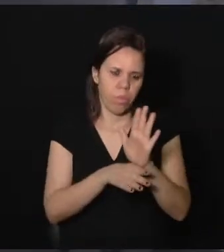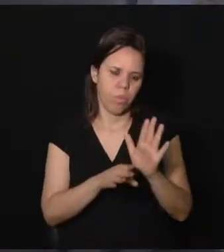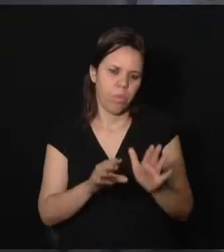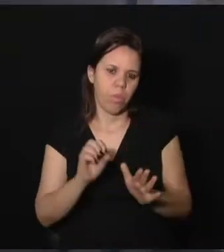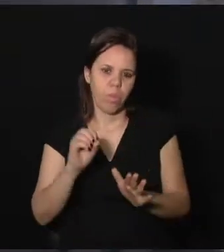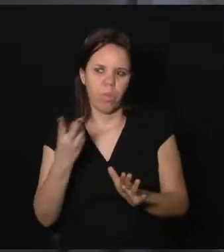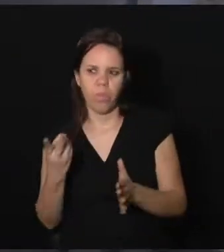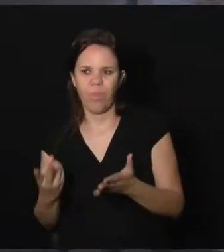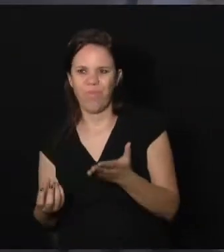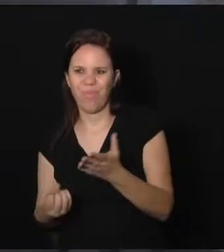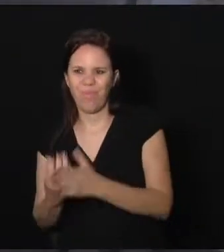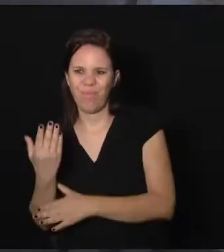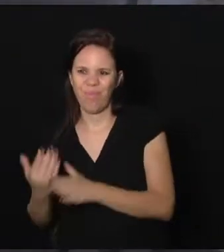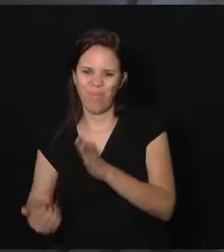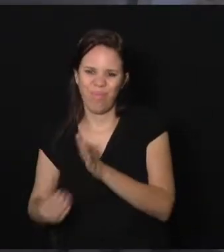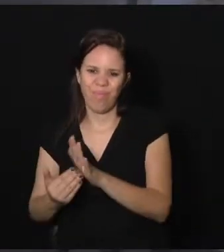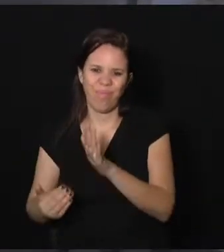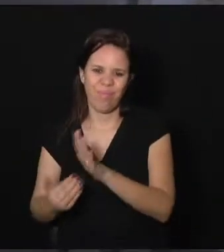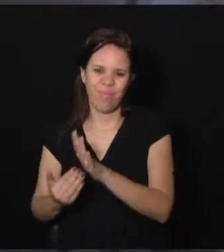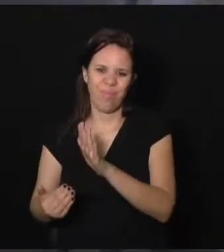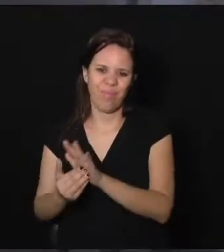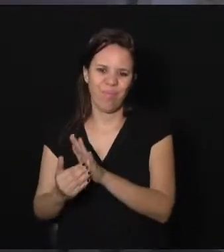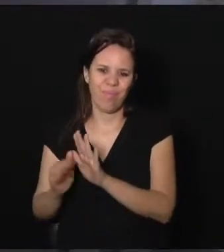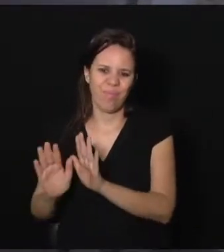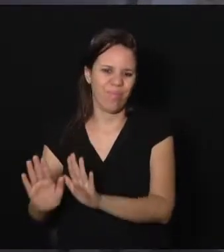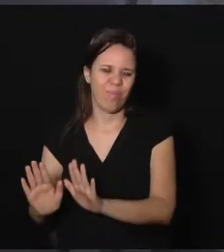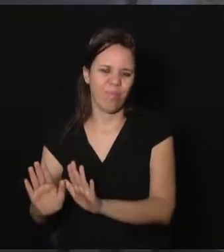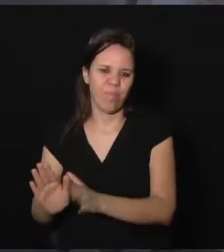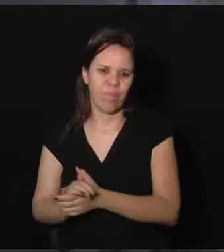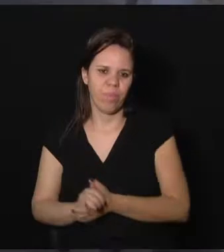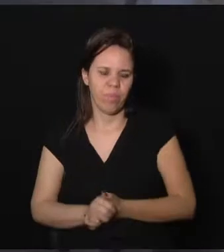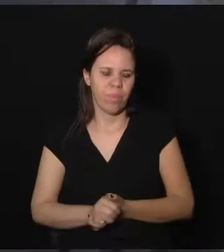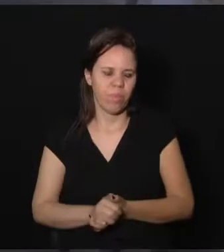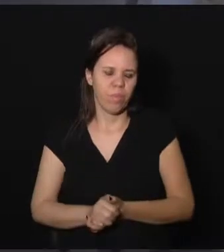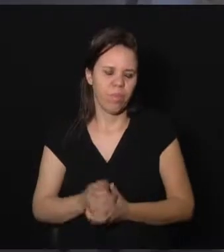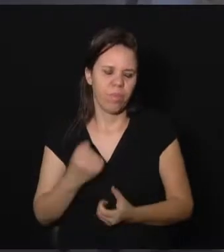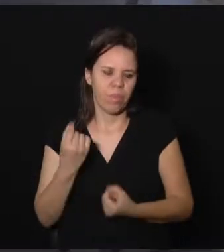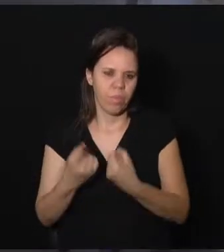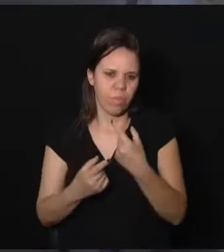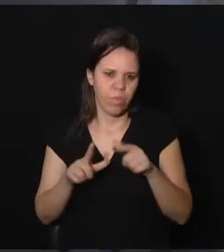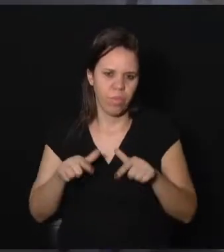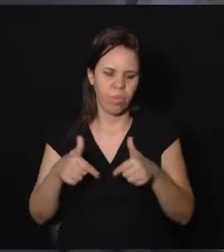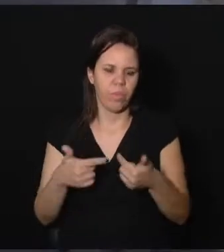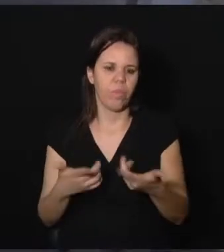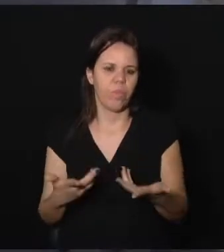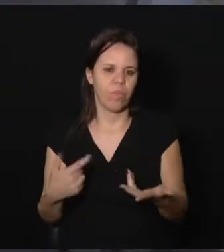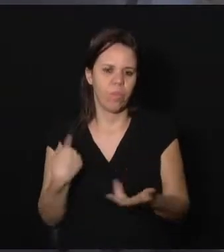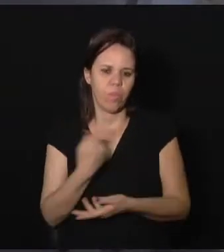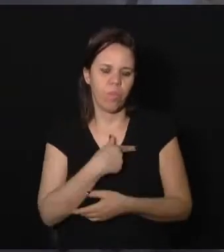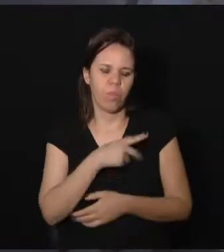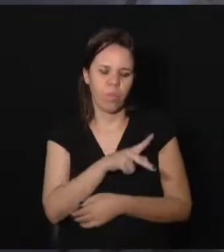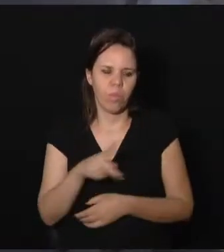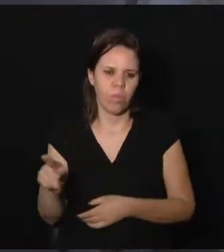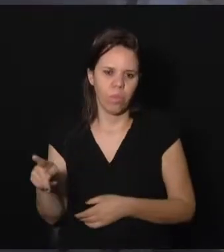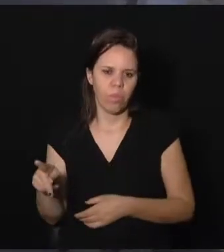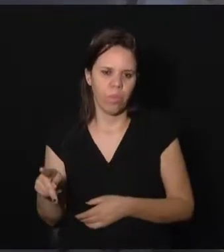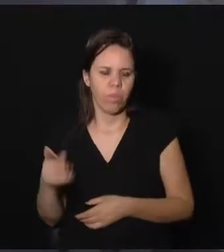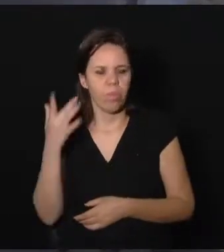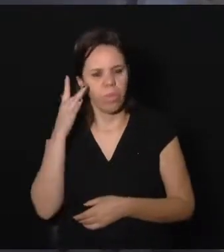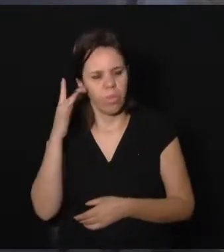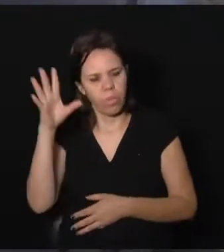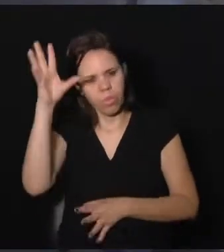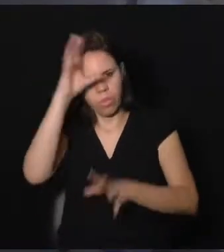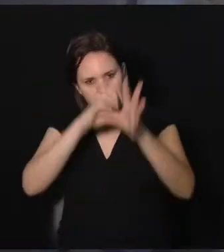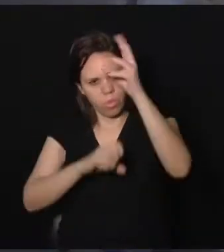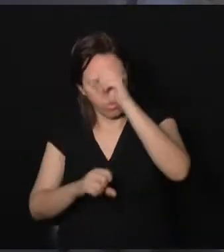ou criar algumas dificuldades. Nós temos visto aí as ações do nosso presidente, acho que ele está aprendendo